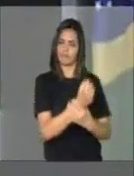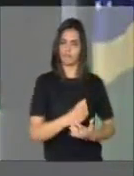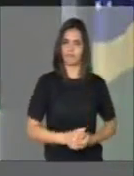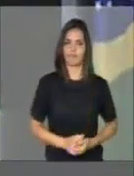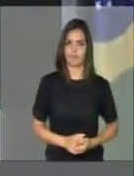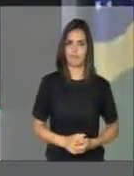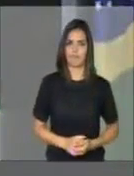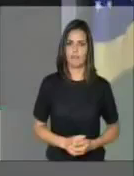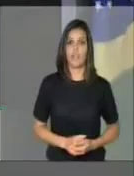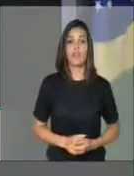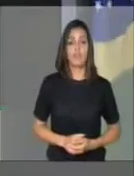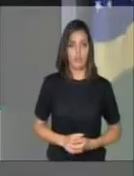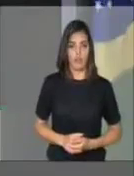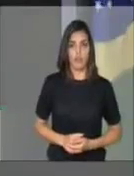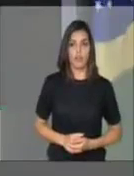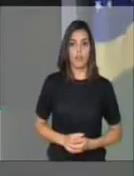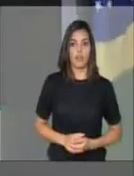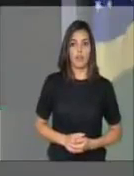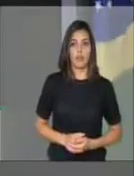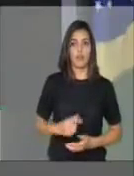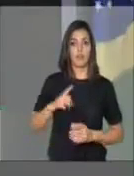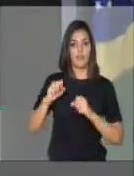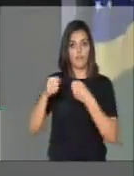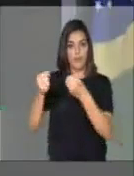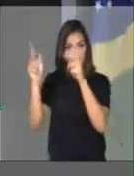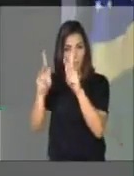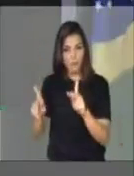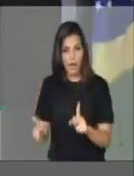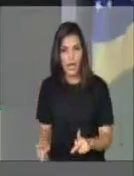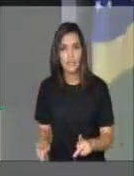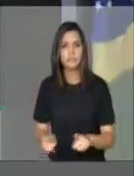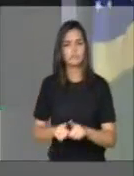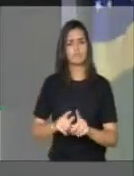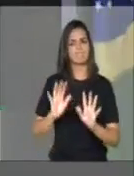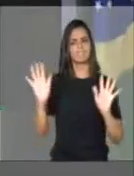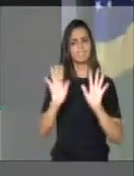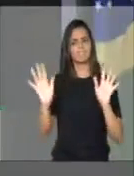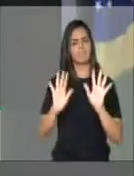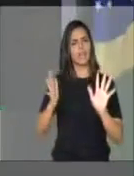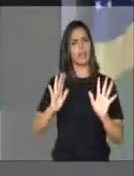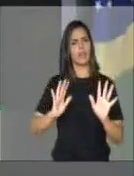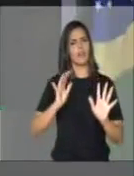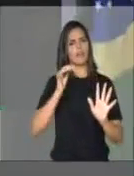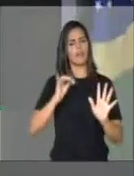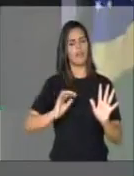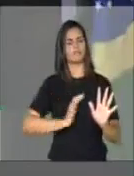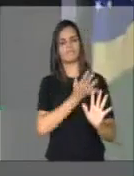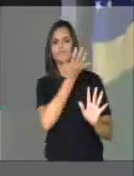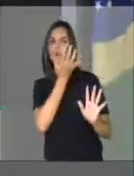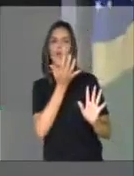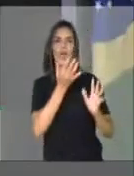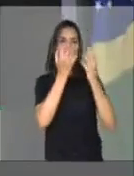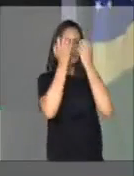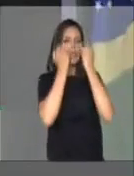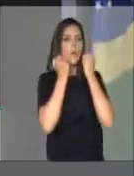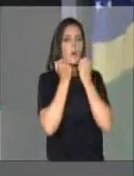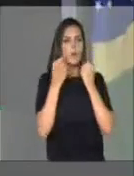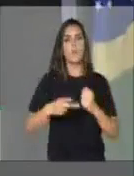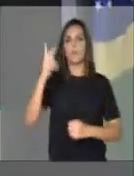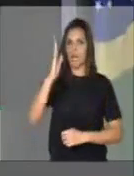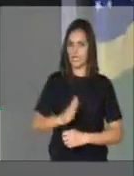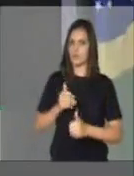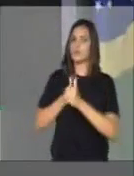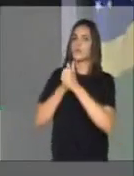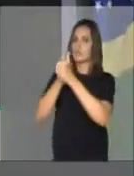lado, os correspondentes aos princípios de defesa da paz e repúdio ao terrorismo, pelos quais o país se rege em